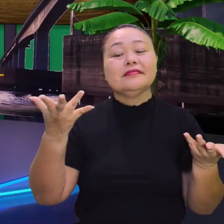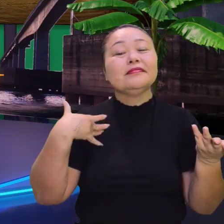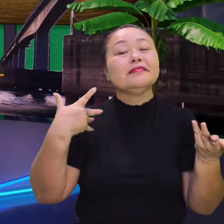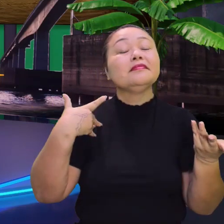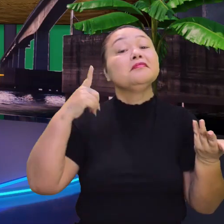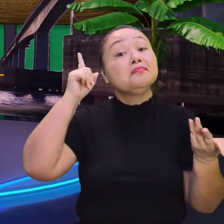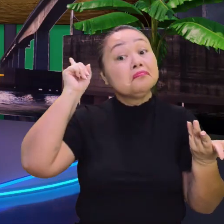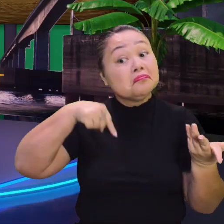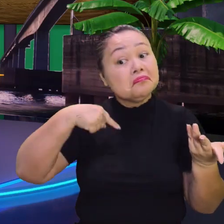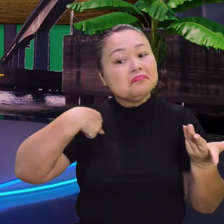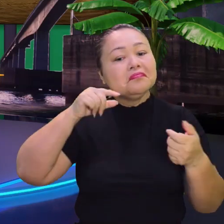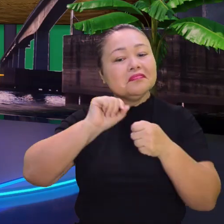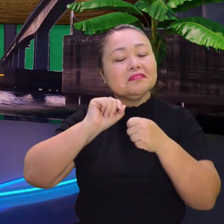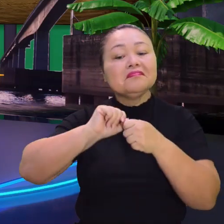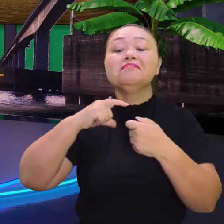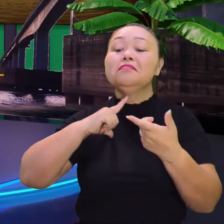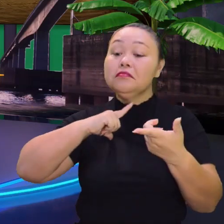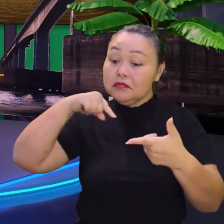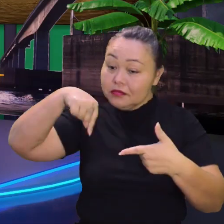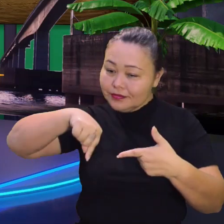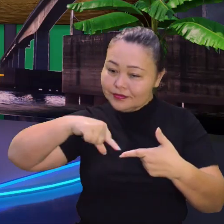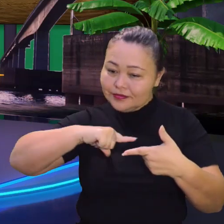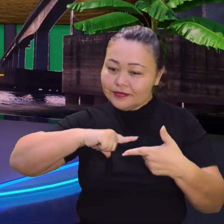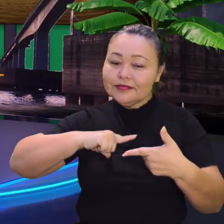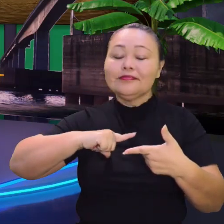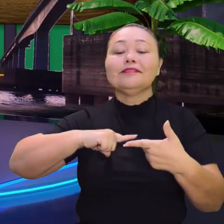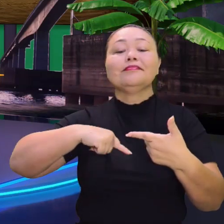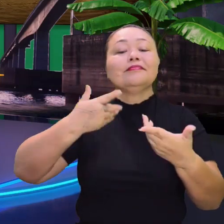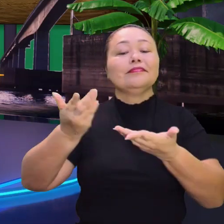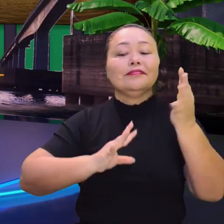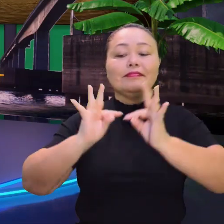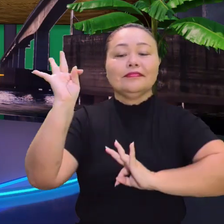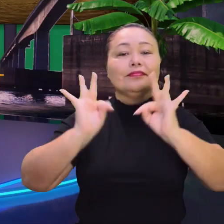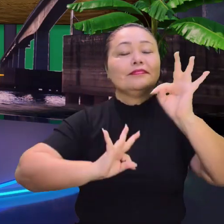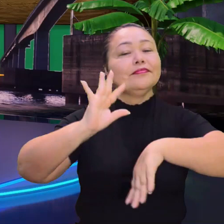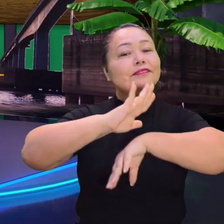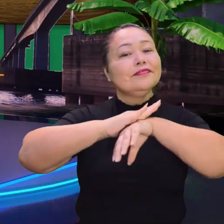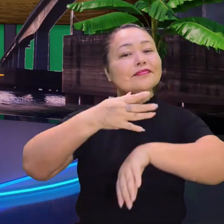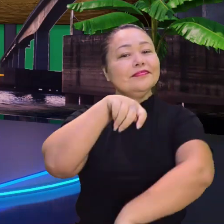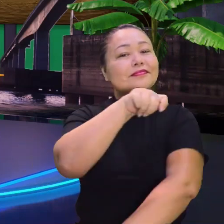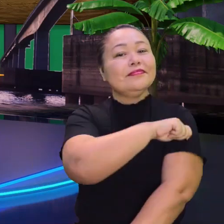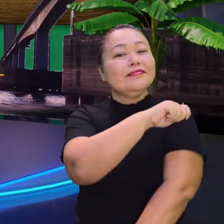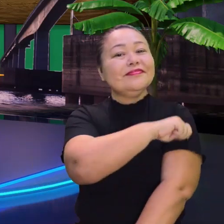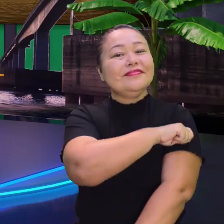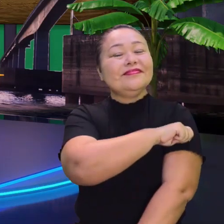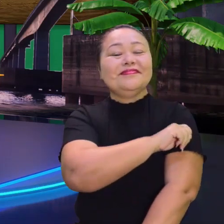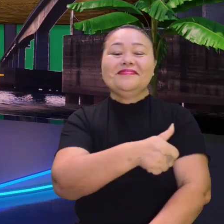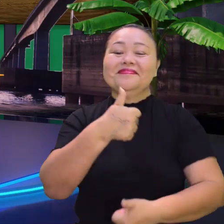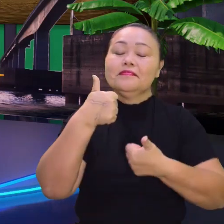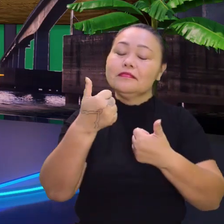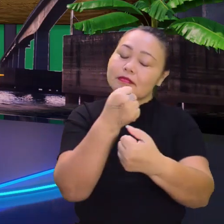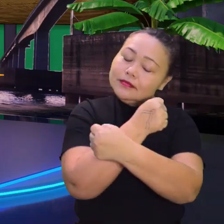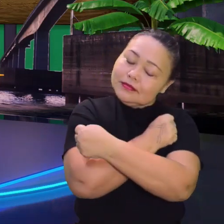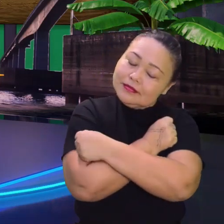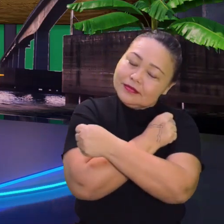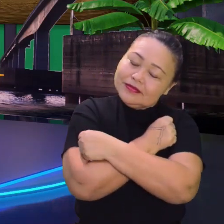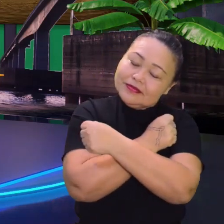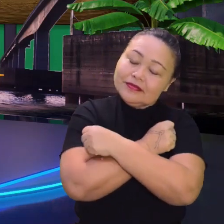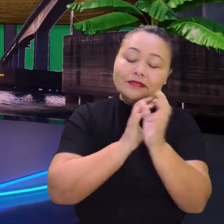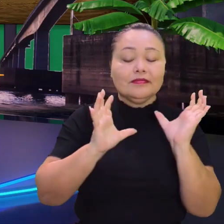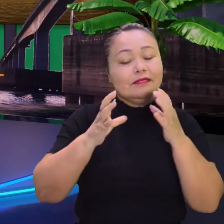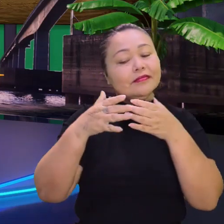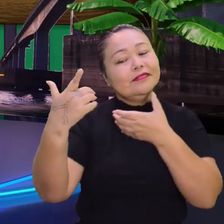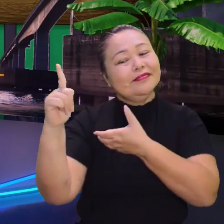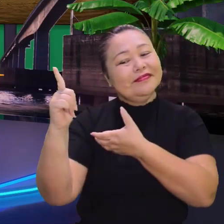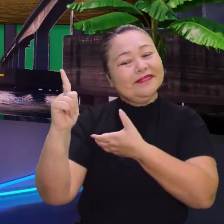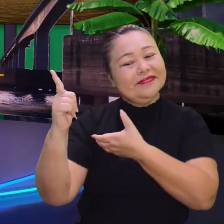razão de ser e existir a mediação tecnológica, Muito que bem. são nossos queridos alunos. É isso? Opa! Sintam-se abraçados aí pela equipe